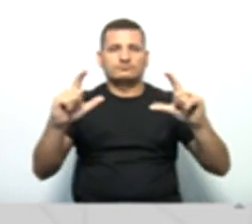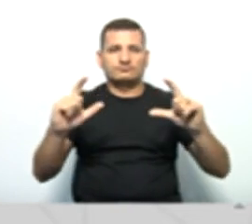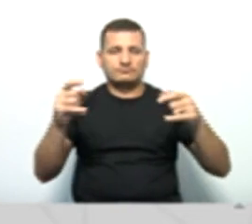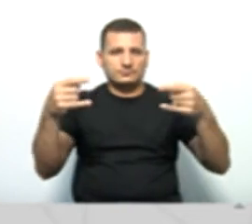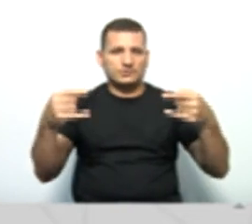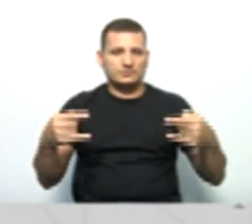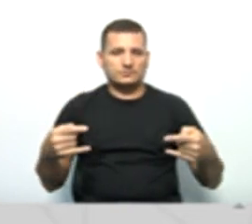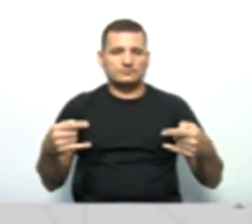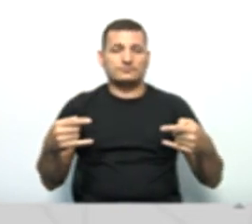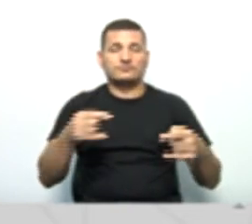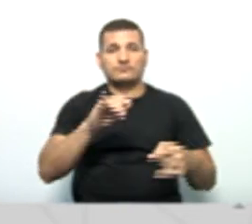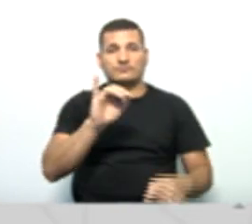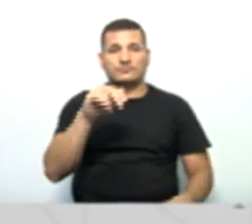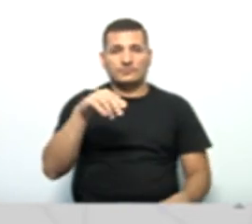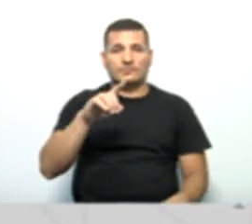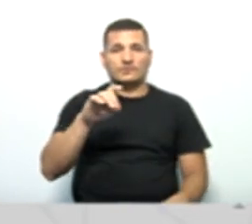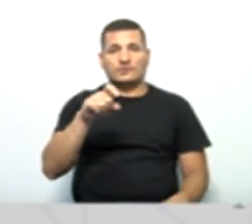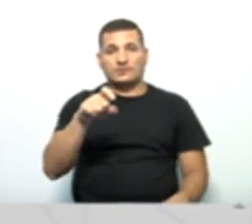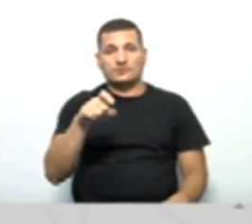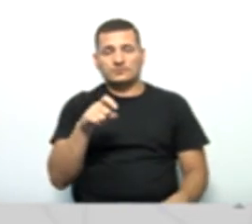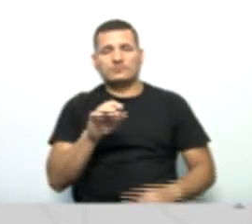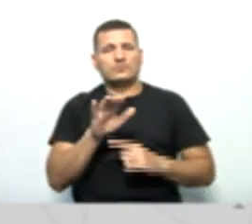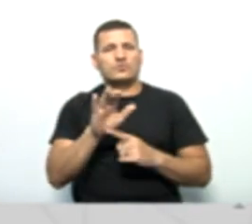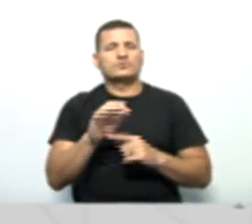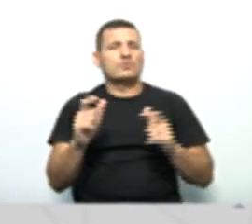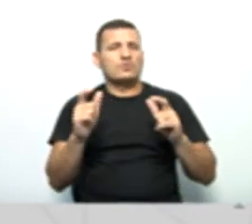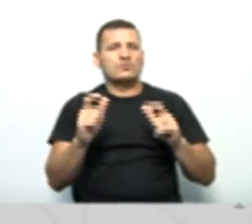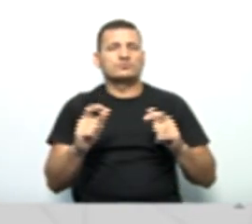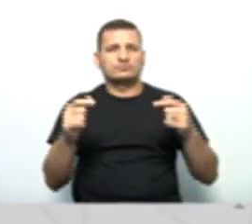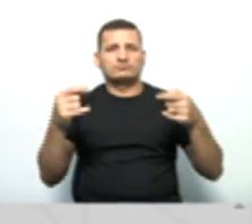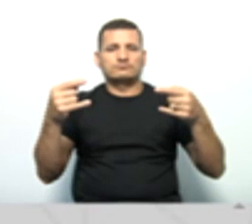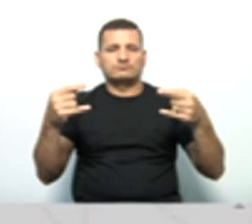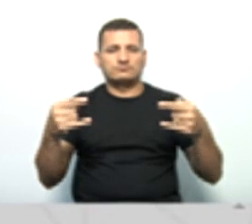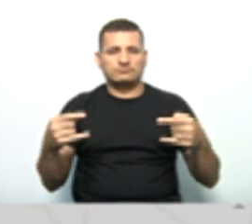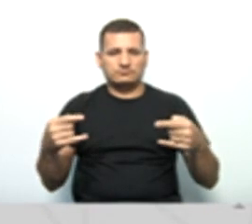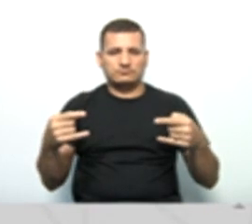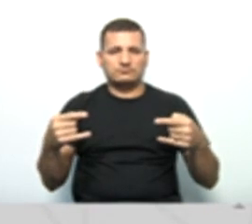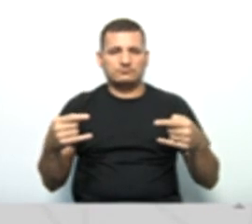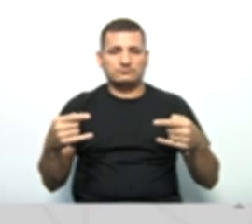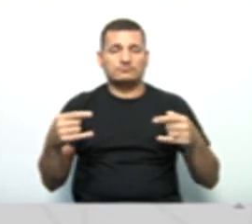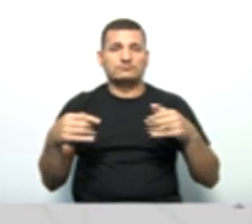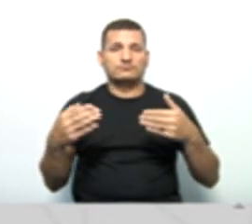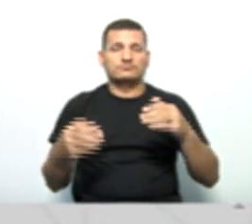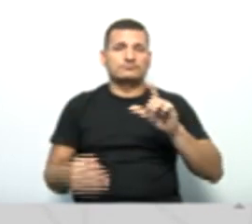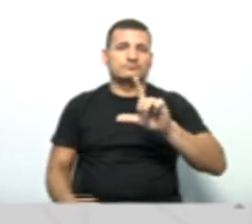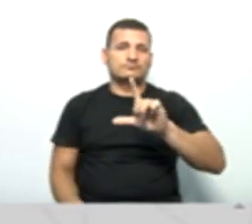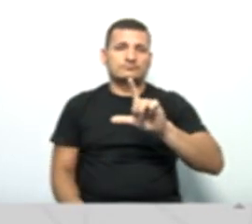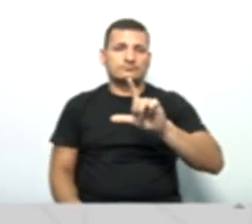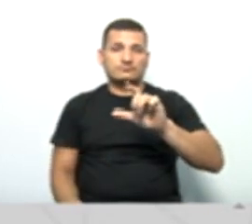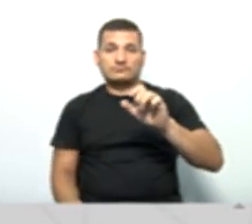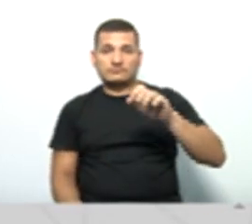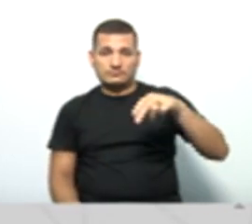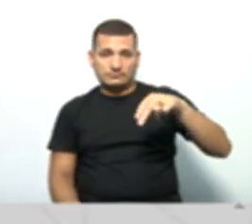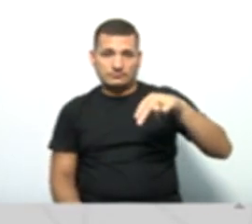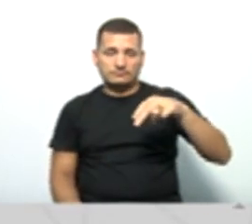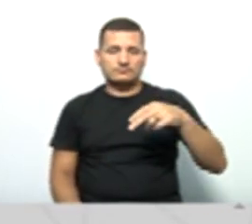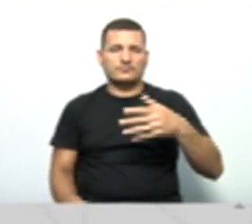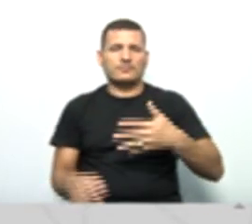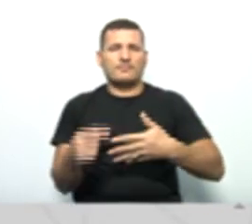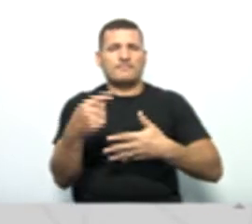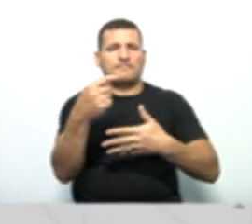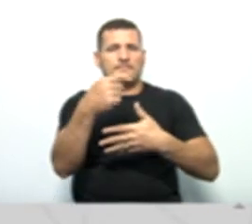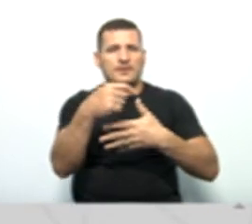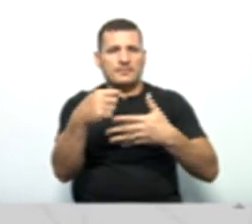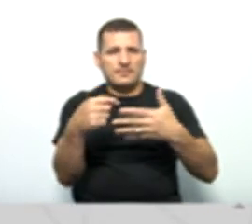o index, ele mostra o que? A posição. Então, o len, ele faz o contador, ele conta.